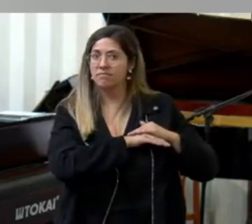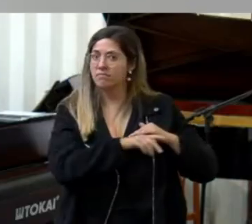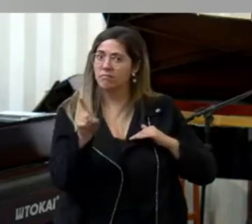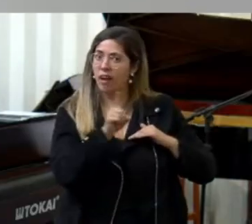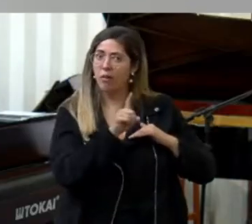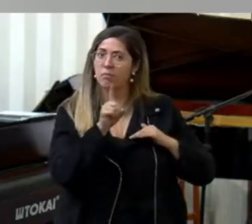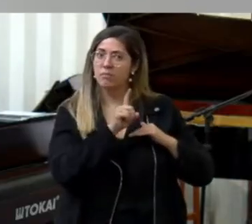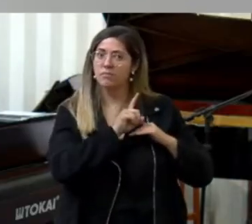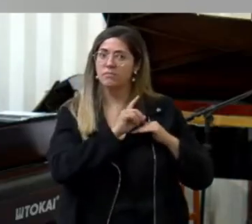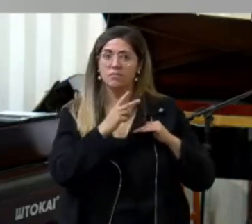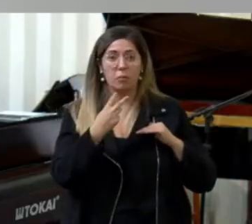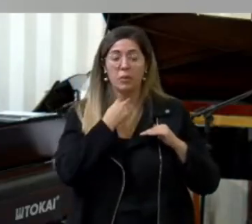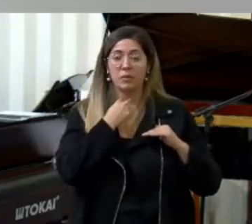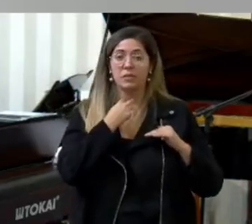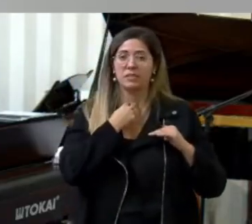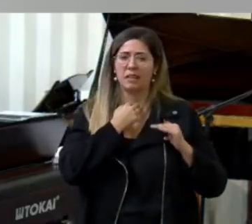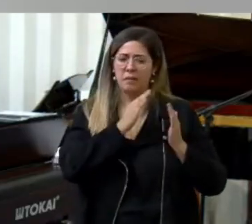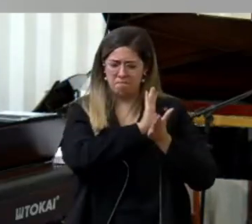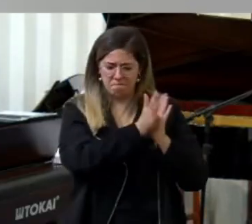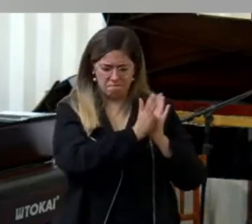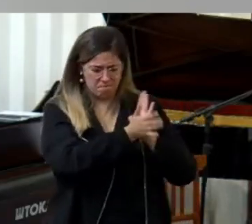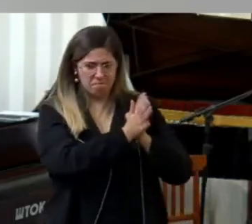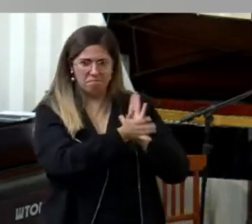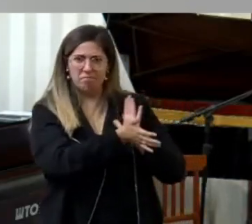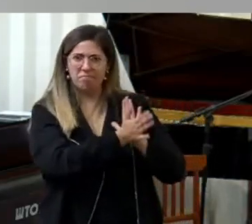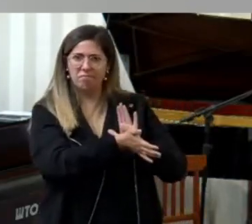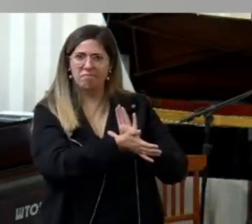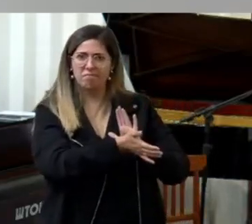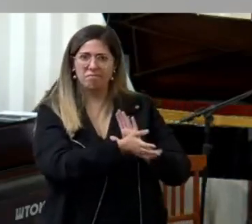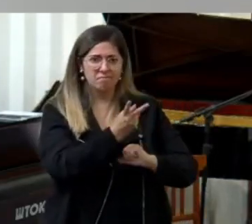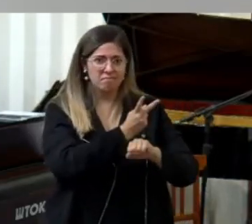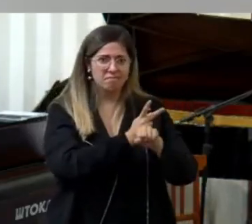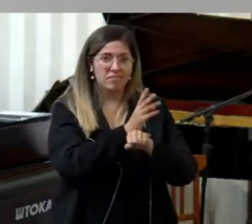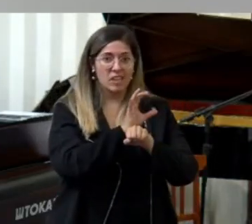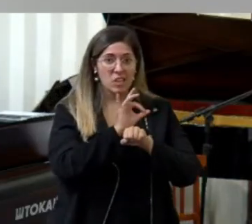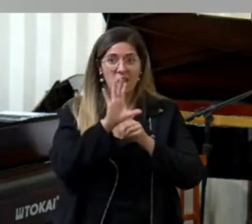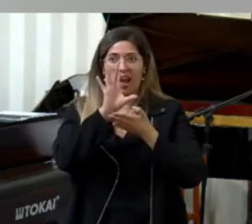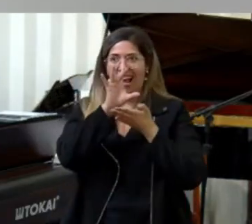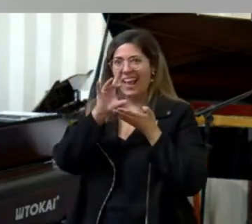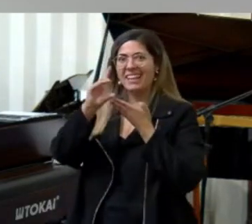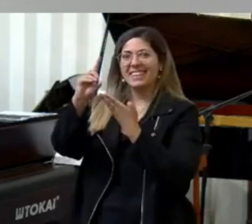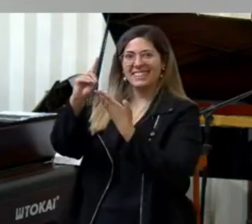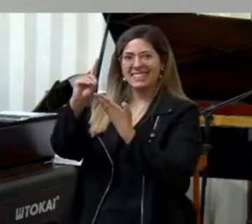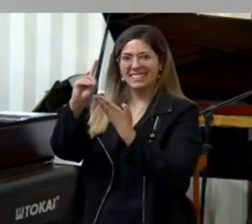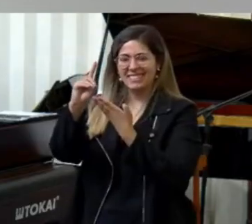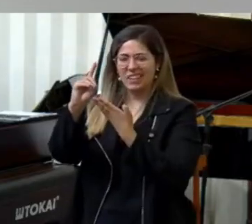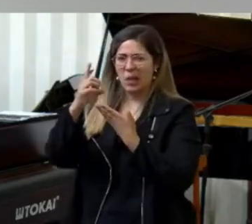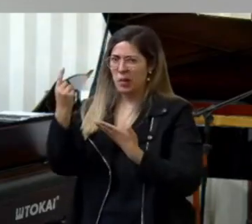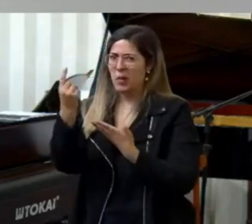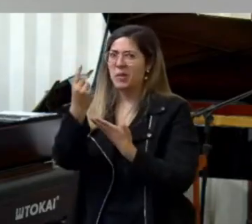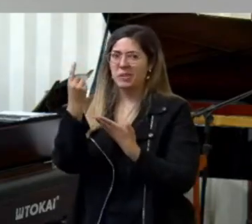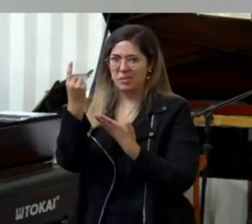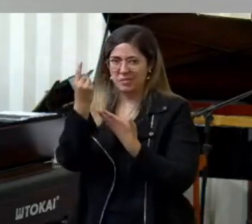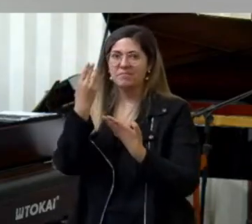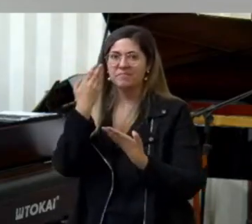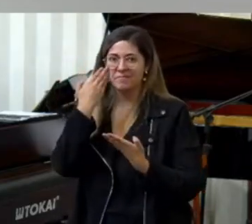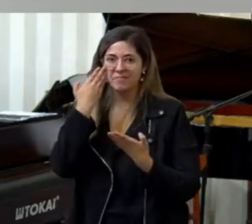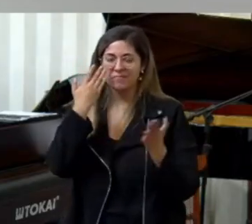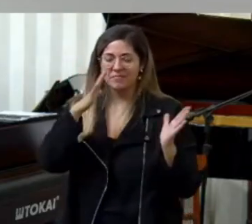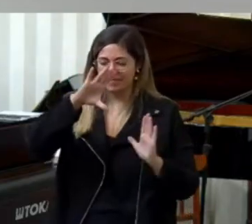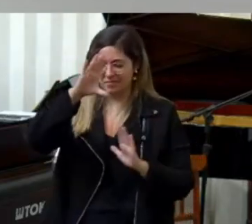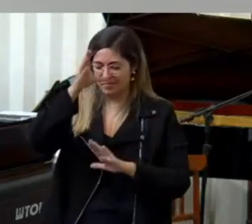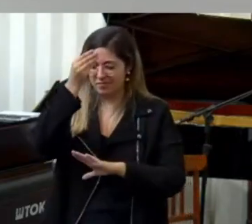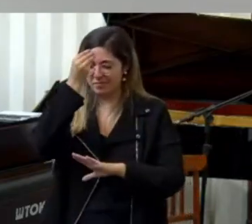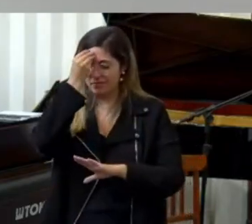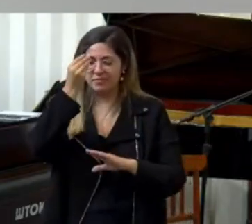no coração. Quebre tudo isso na sua vida. E tenha Deus como o supremo valor. As crianças